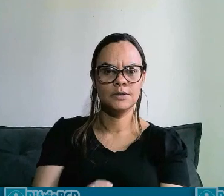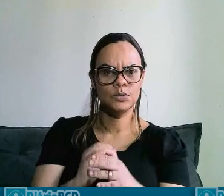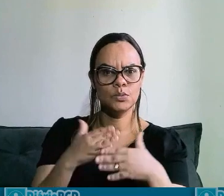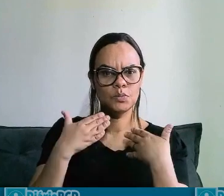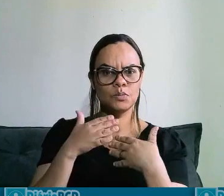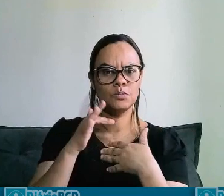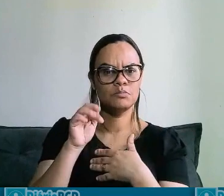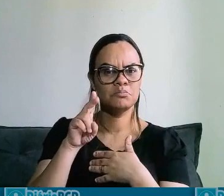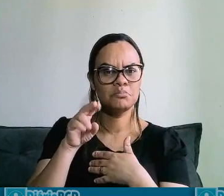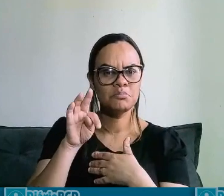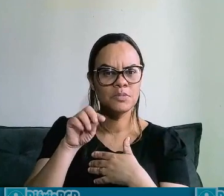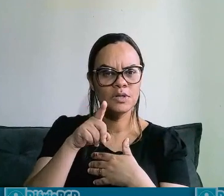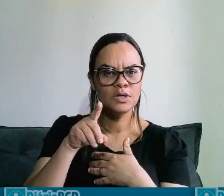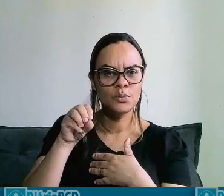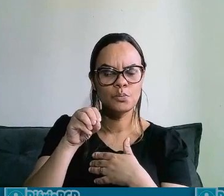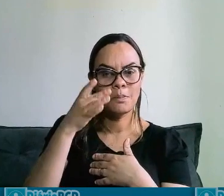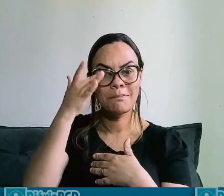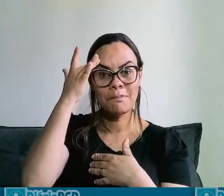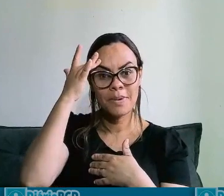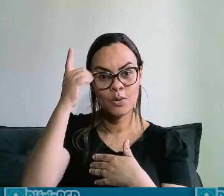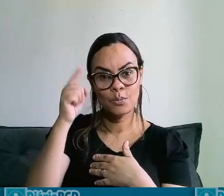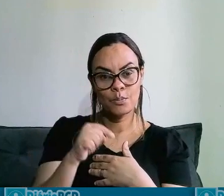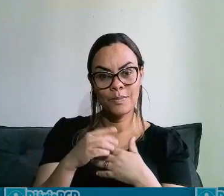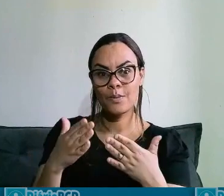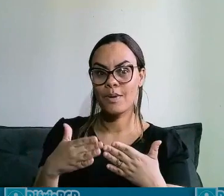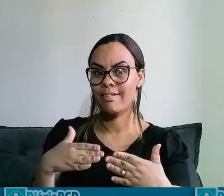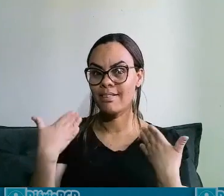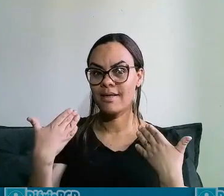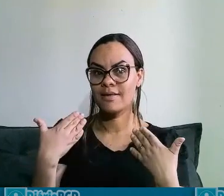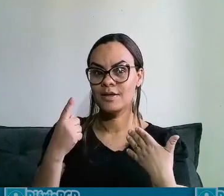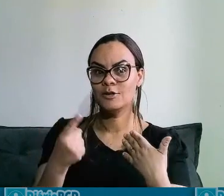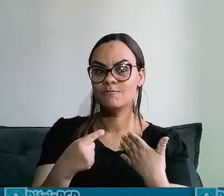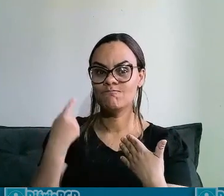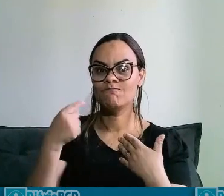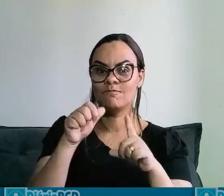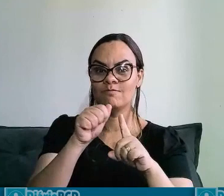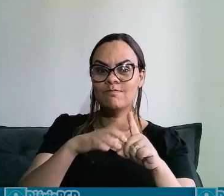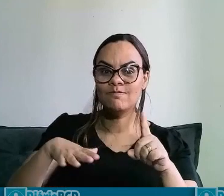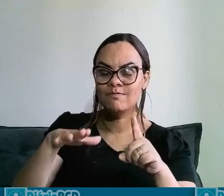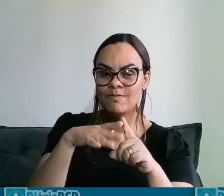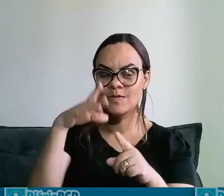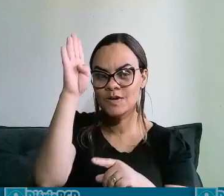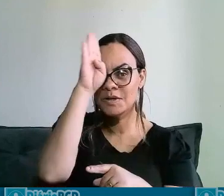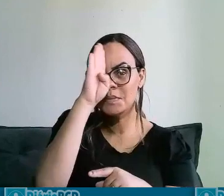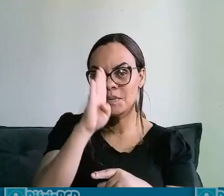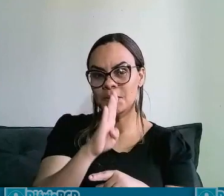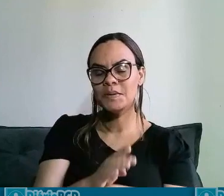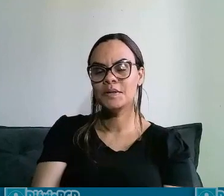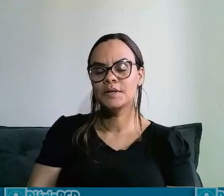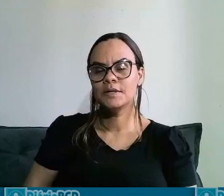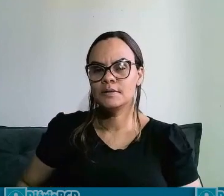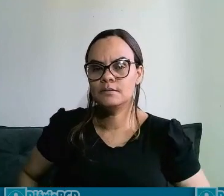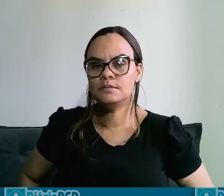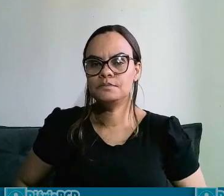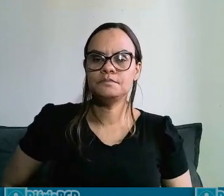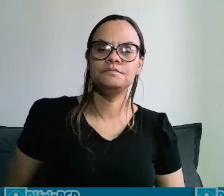Faustão, não é? Mas eu acho que isso vem como um alerta para toda a sociedade brasileira, não é?